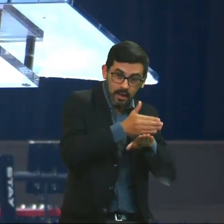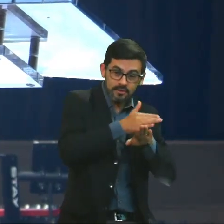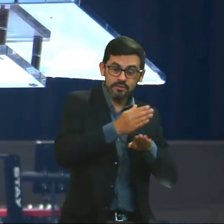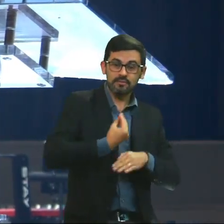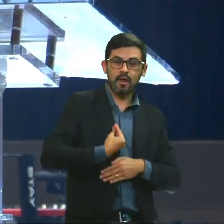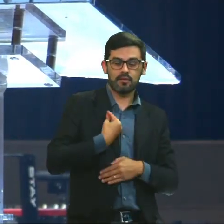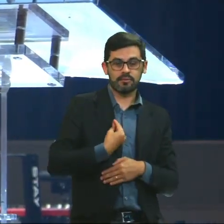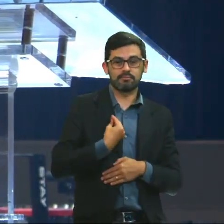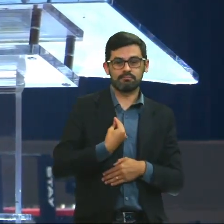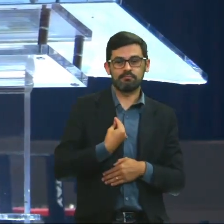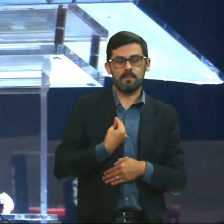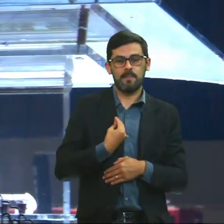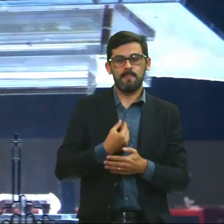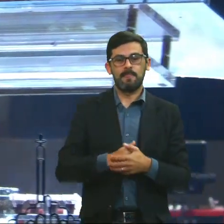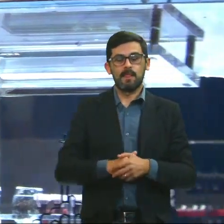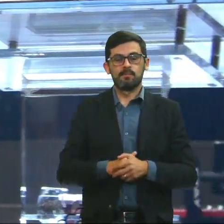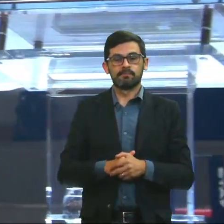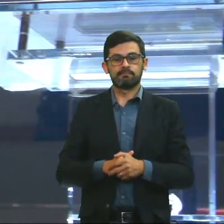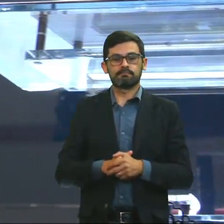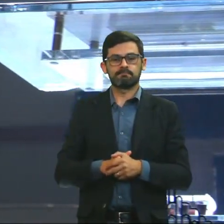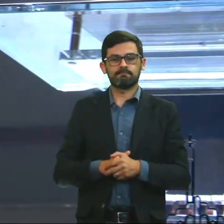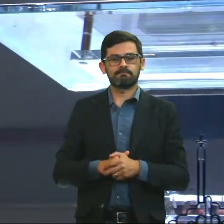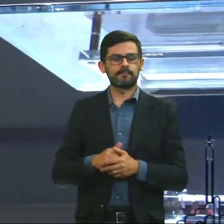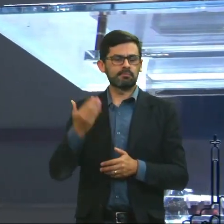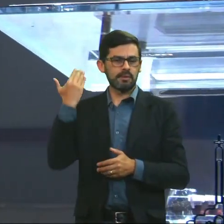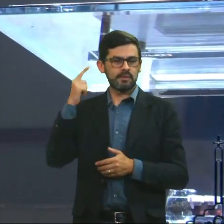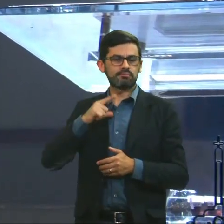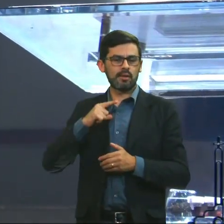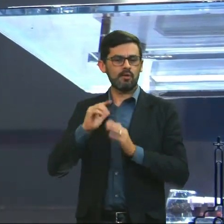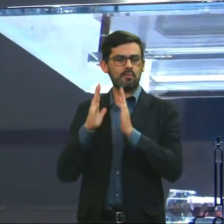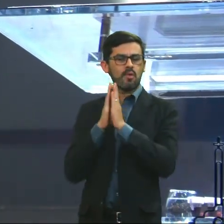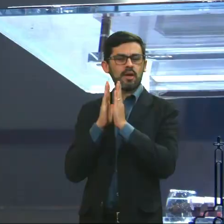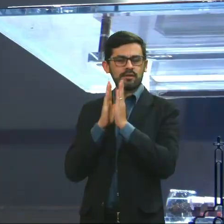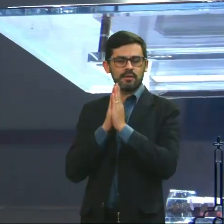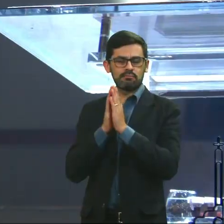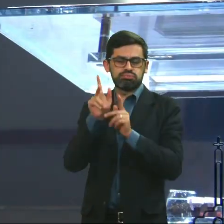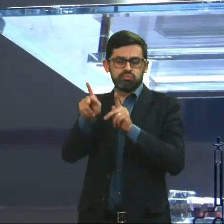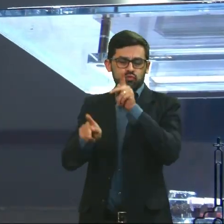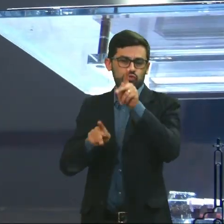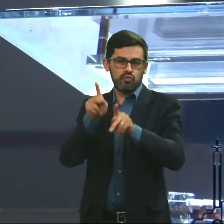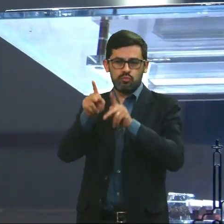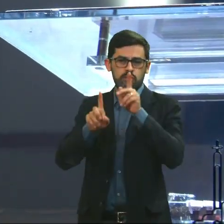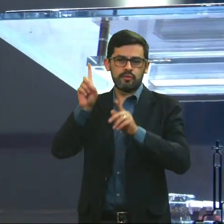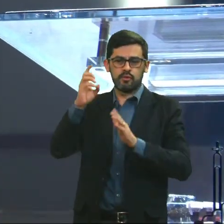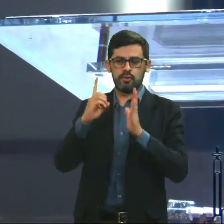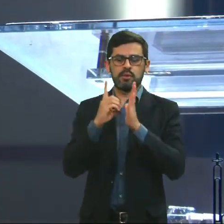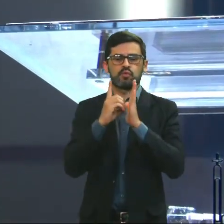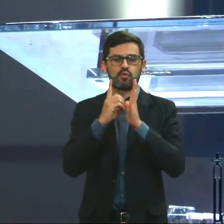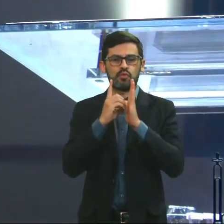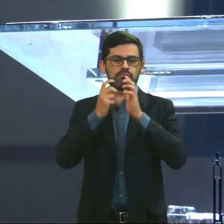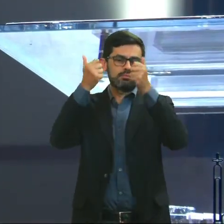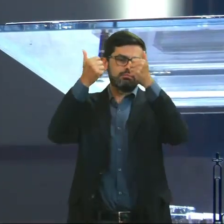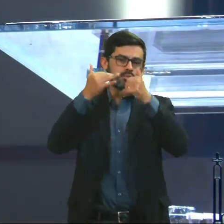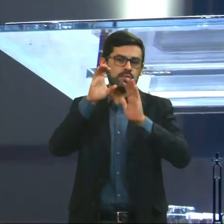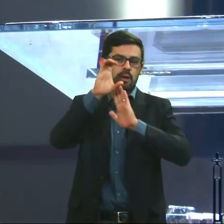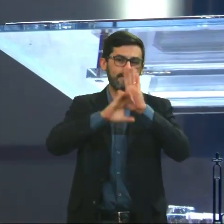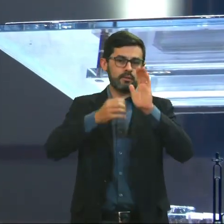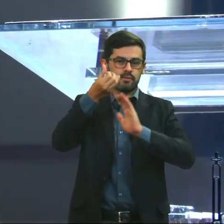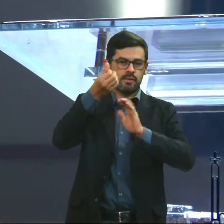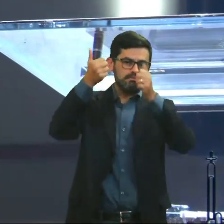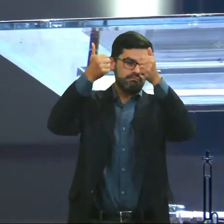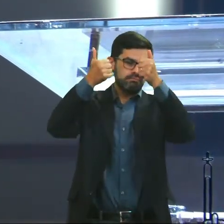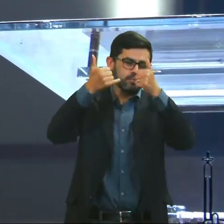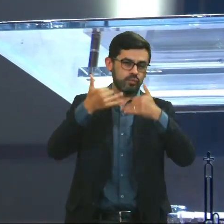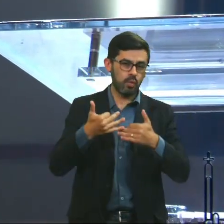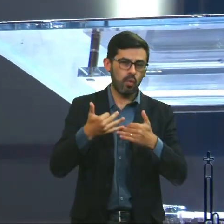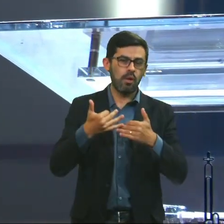uma oração que era muito conhecida entre o povo de Deus. Está lá em Deuteronômio, tá? No capítulo 6, que